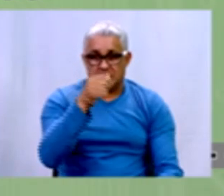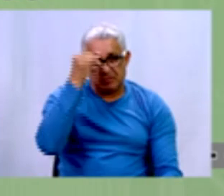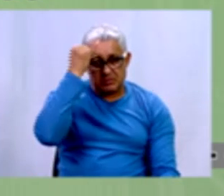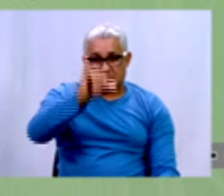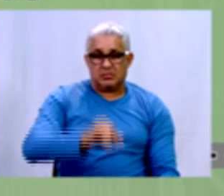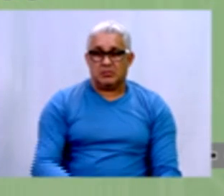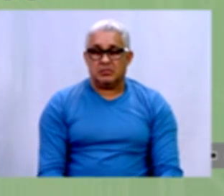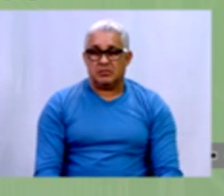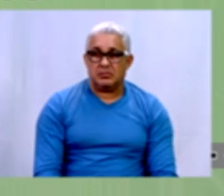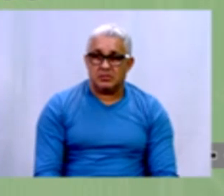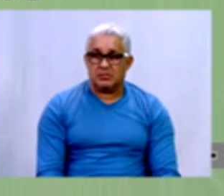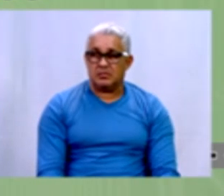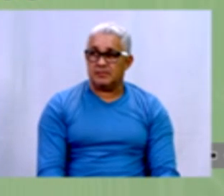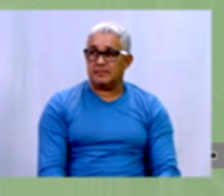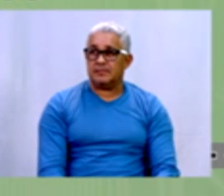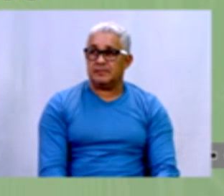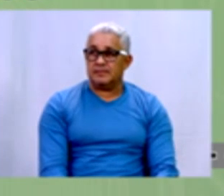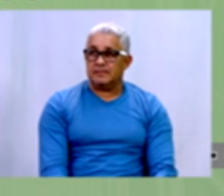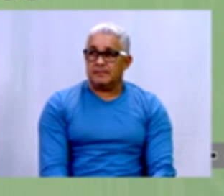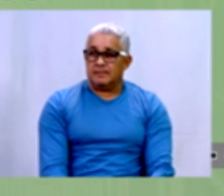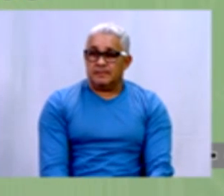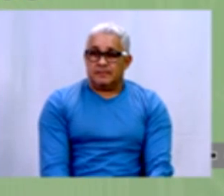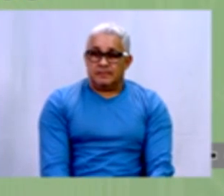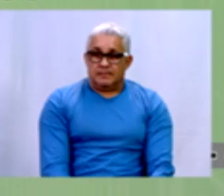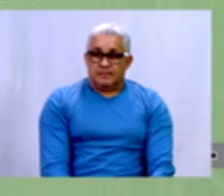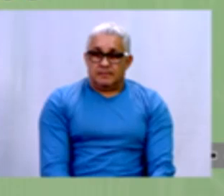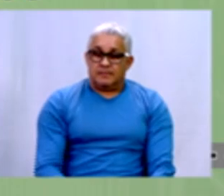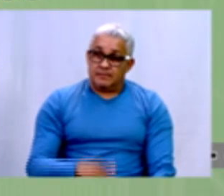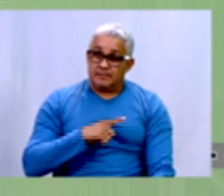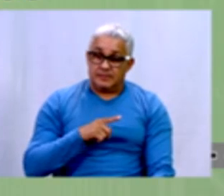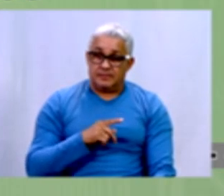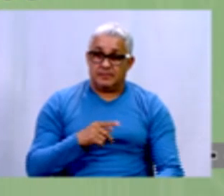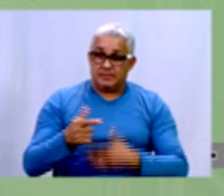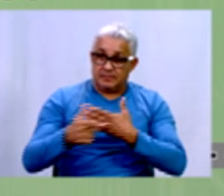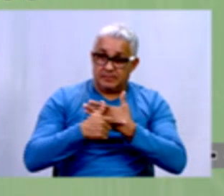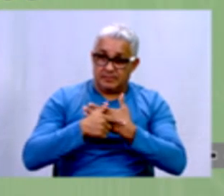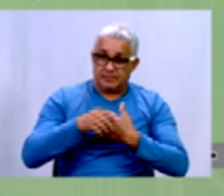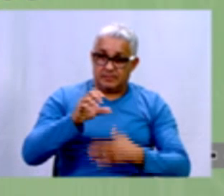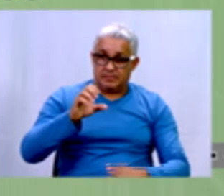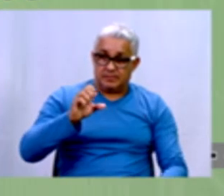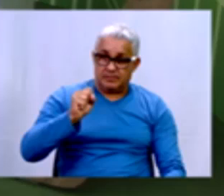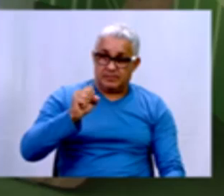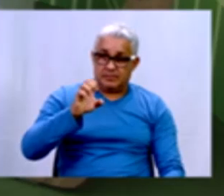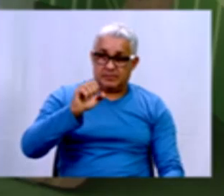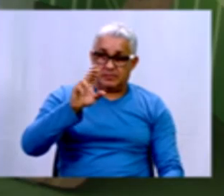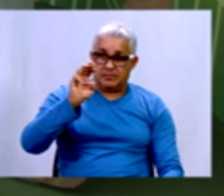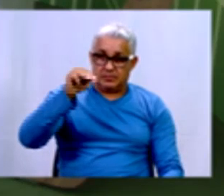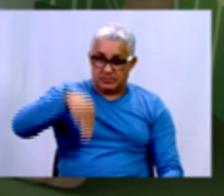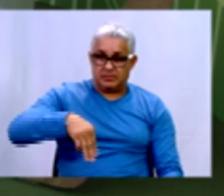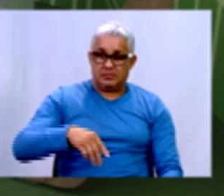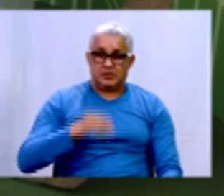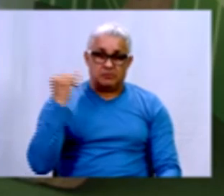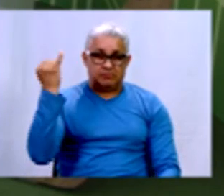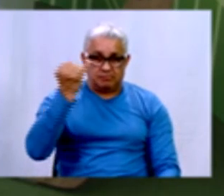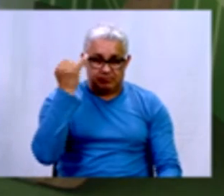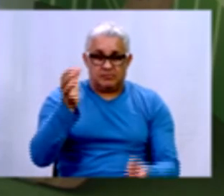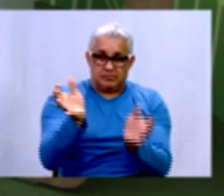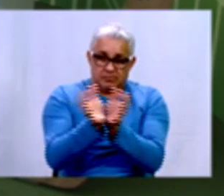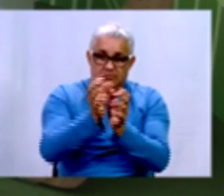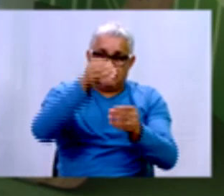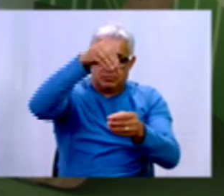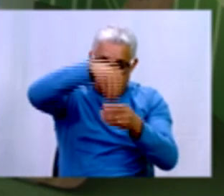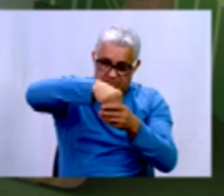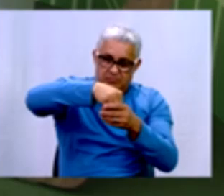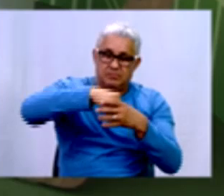Tá? Então, professora, aqui, né, o papel do Scrum, como é um papel relevante no time,